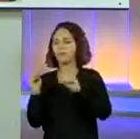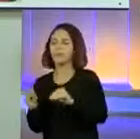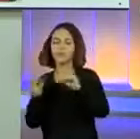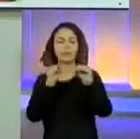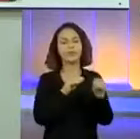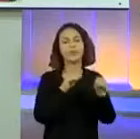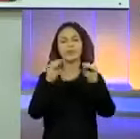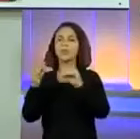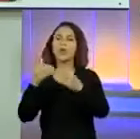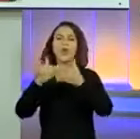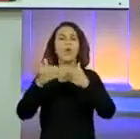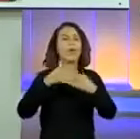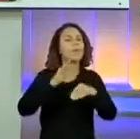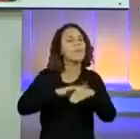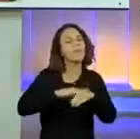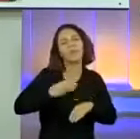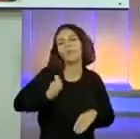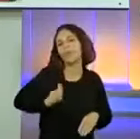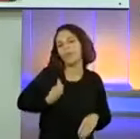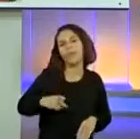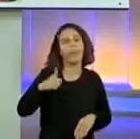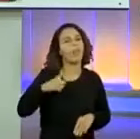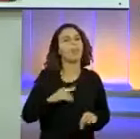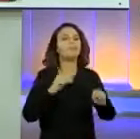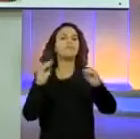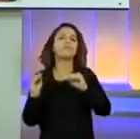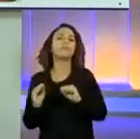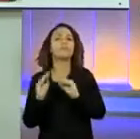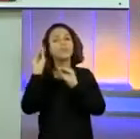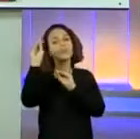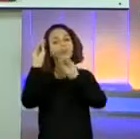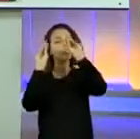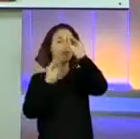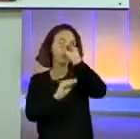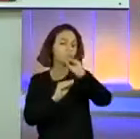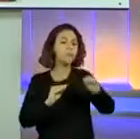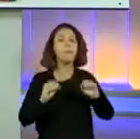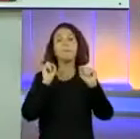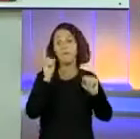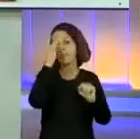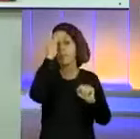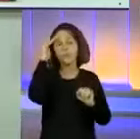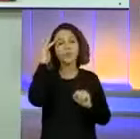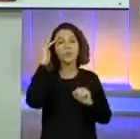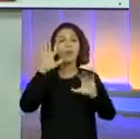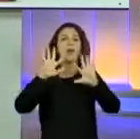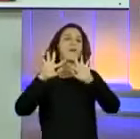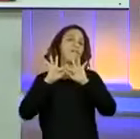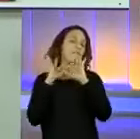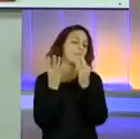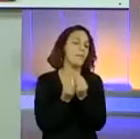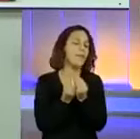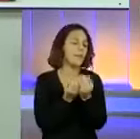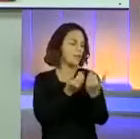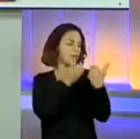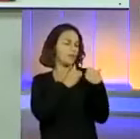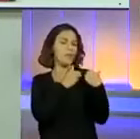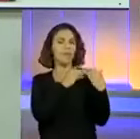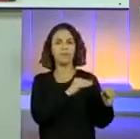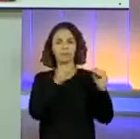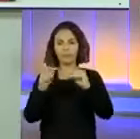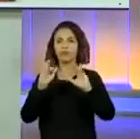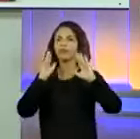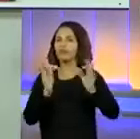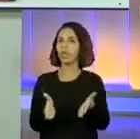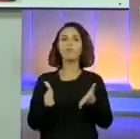momentos, em algum momento da sua vida, alguém na sua família, alguém dos seus responsáveis já migrou. Isso é fato. Não tem como,